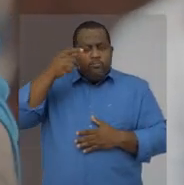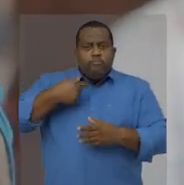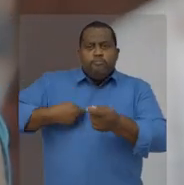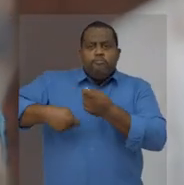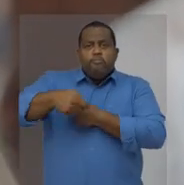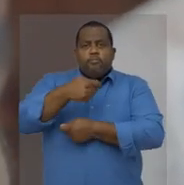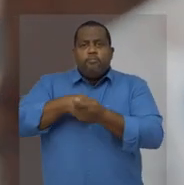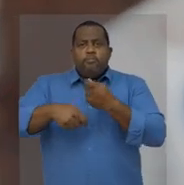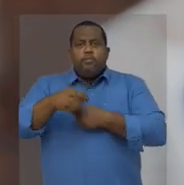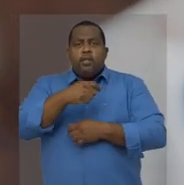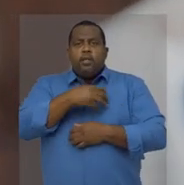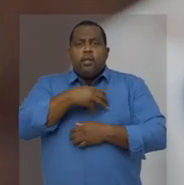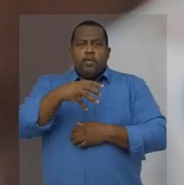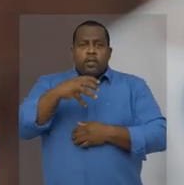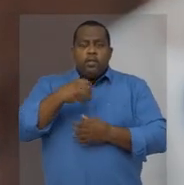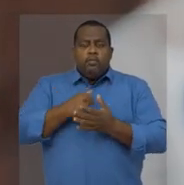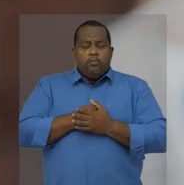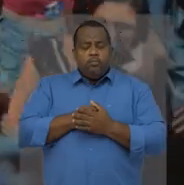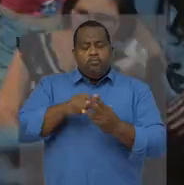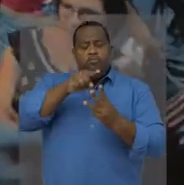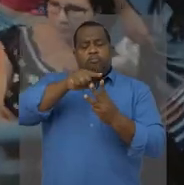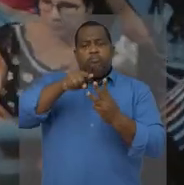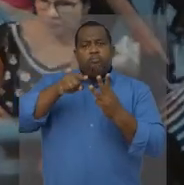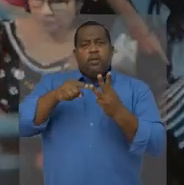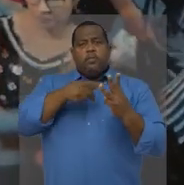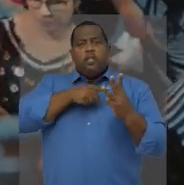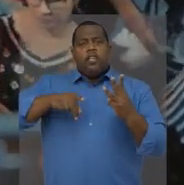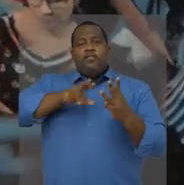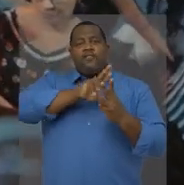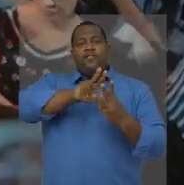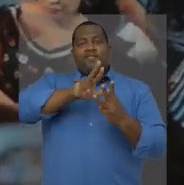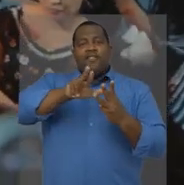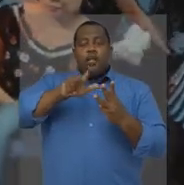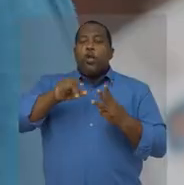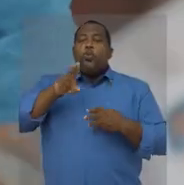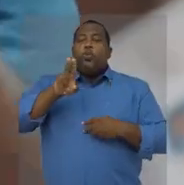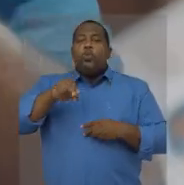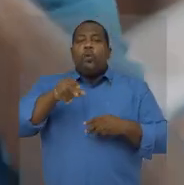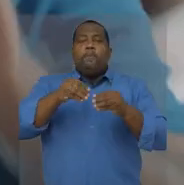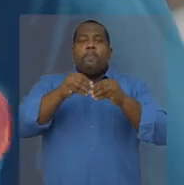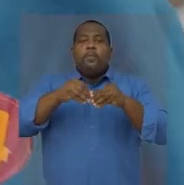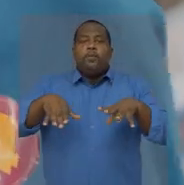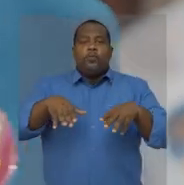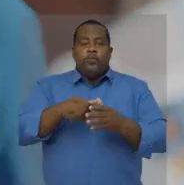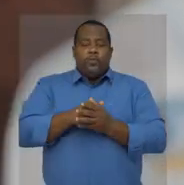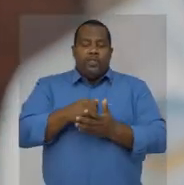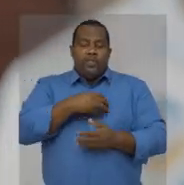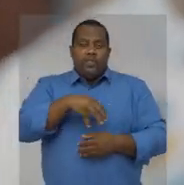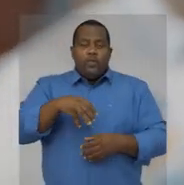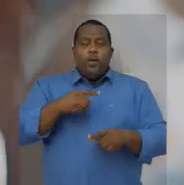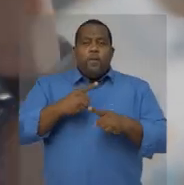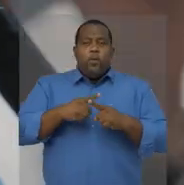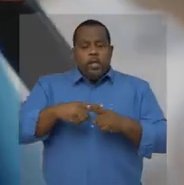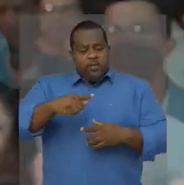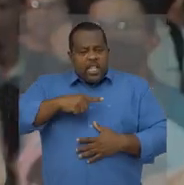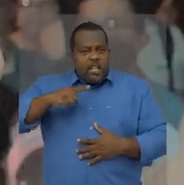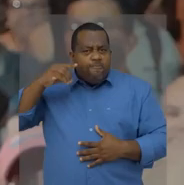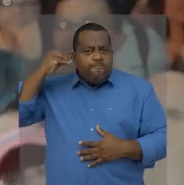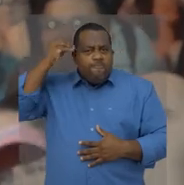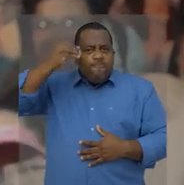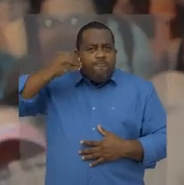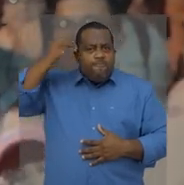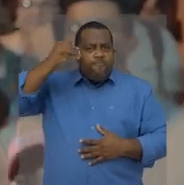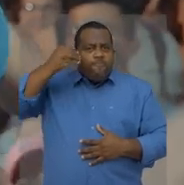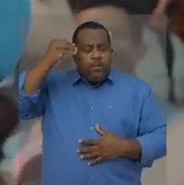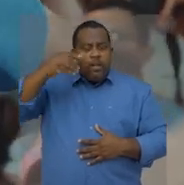prefeito, administrei Salvador com 3 presidentes diferentes. Isso nunca prejudicou Salvador, porque eu